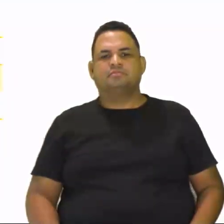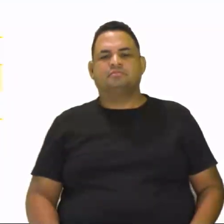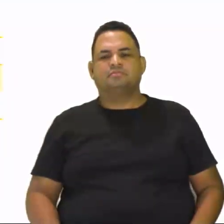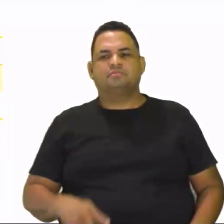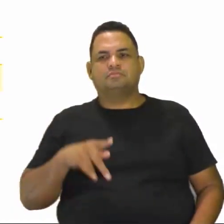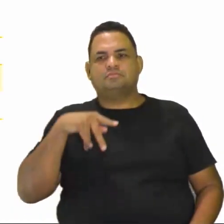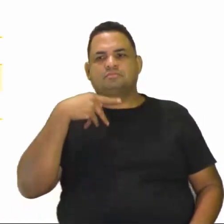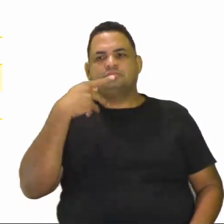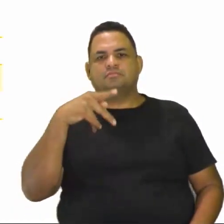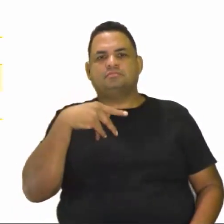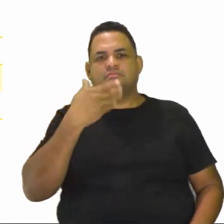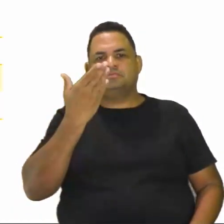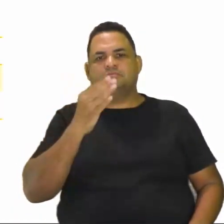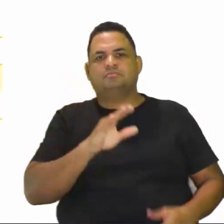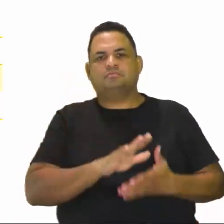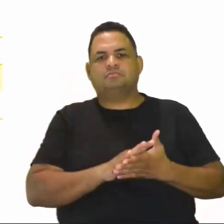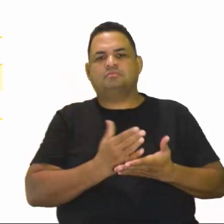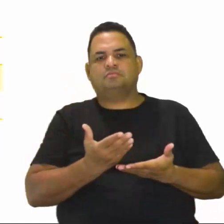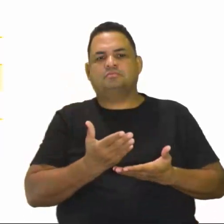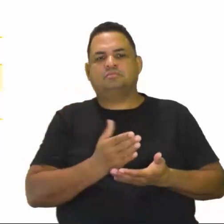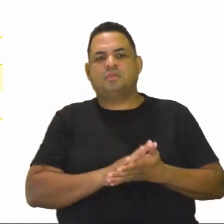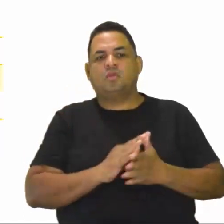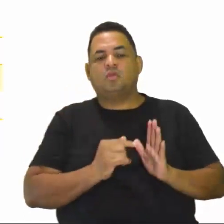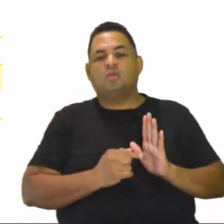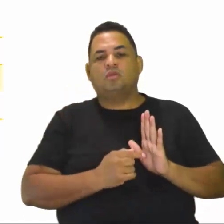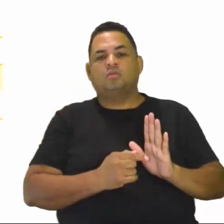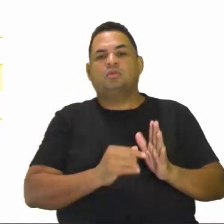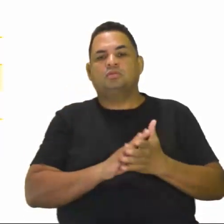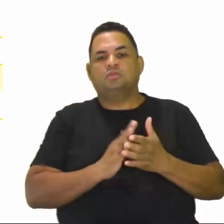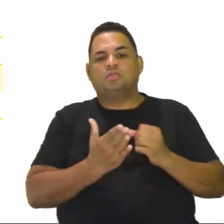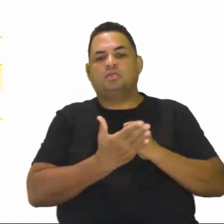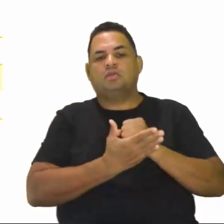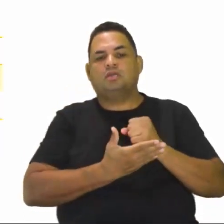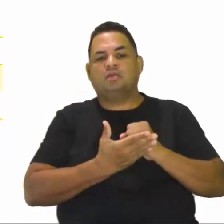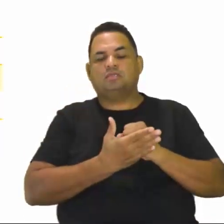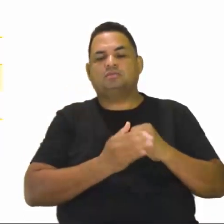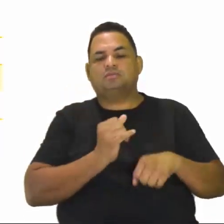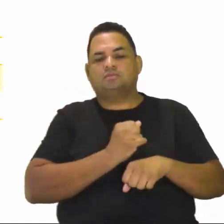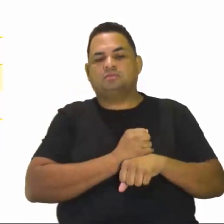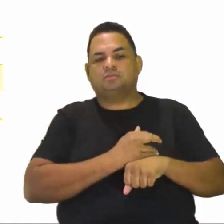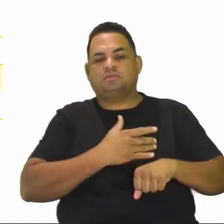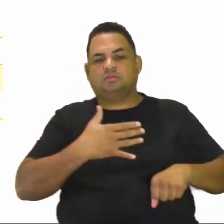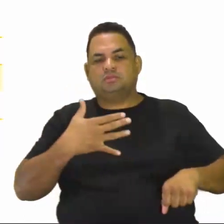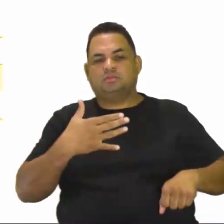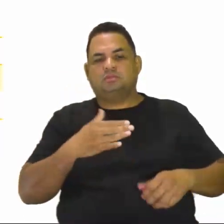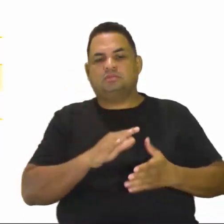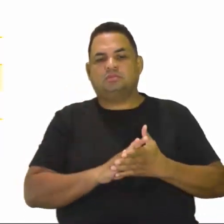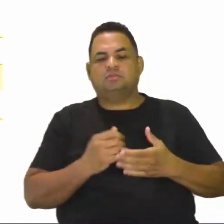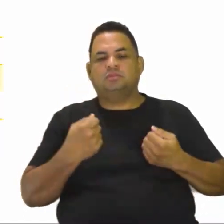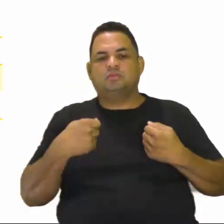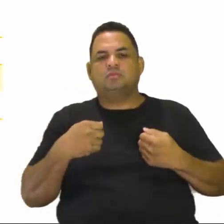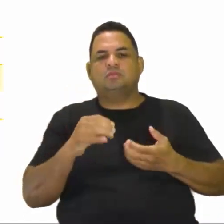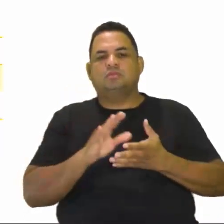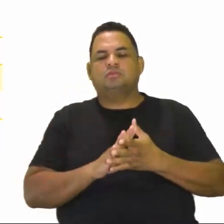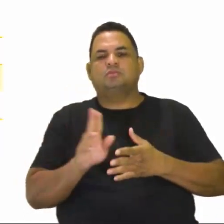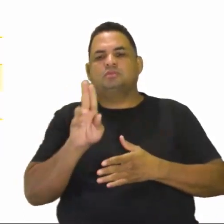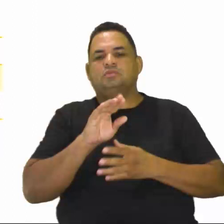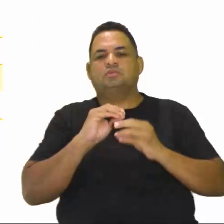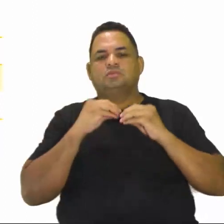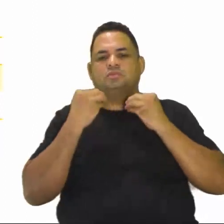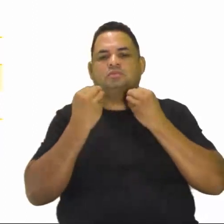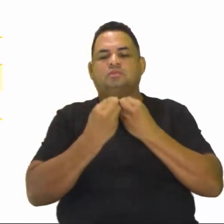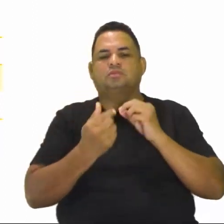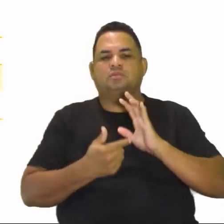gente fala sobre indicadores ácidos e bases. Nós vimos que nós podemos utilizar substâncias